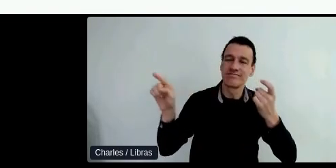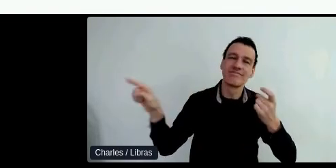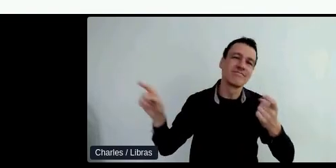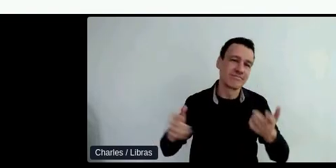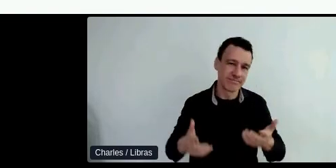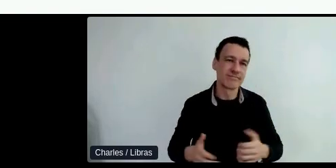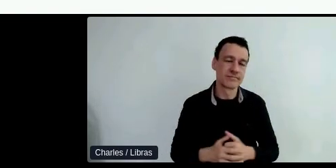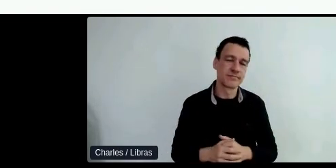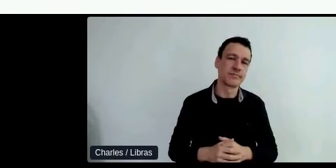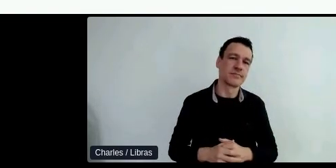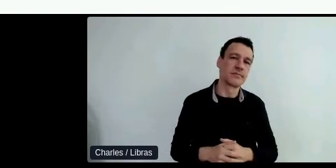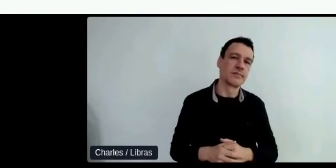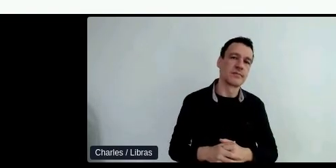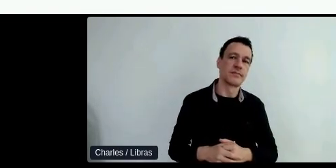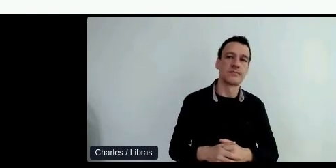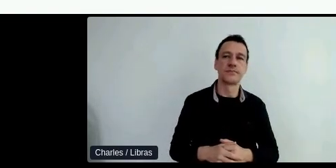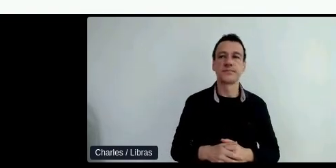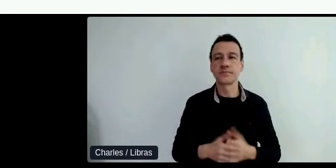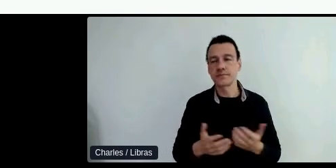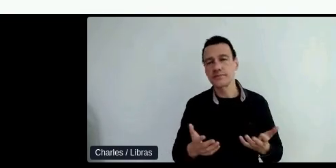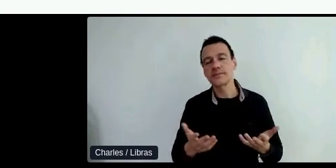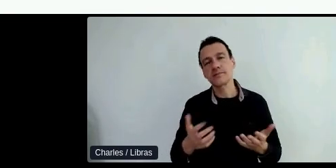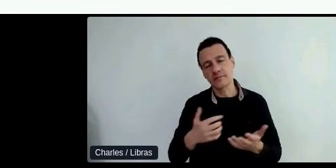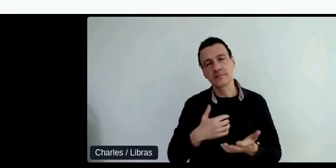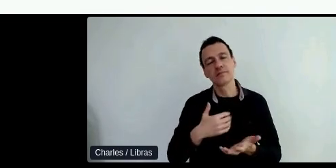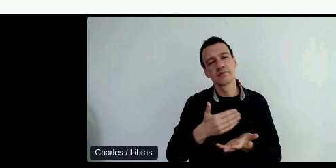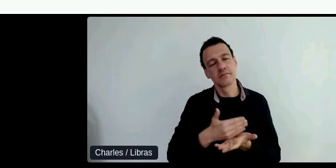começo a ter